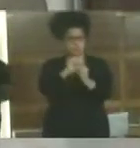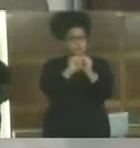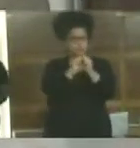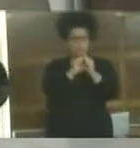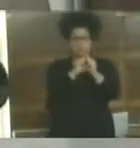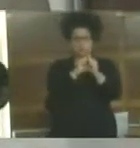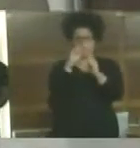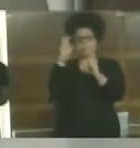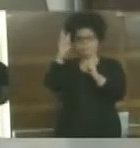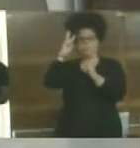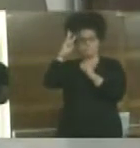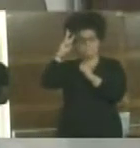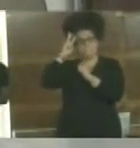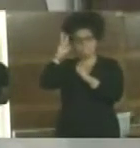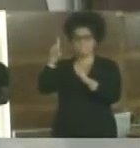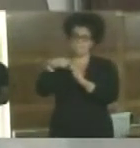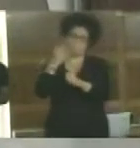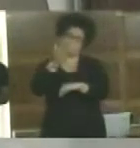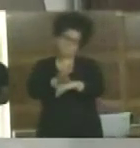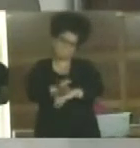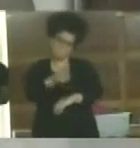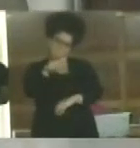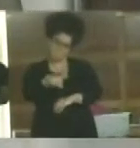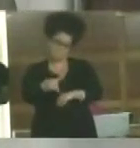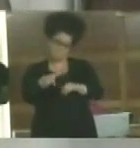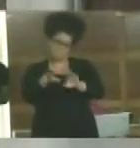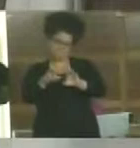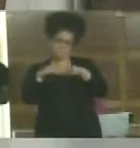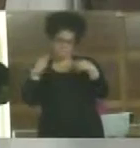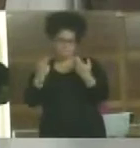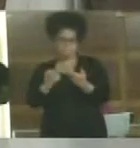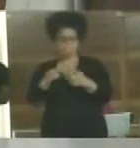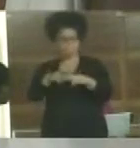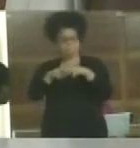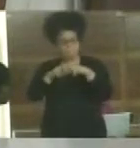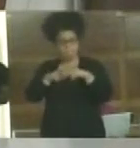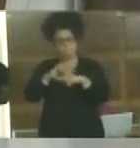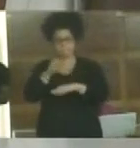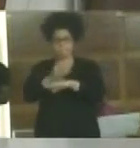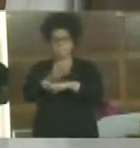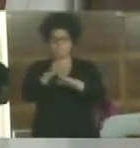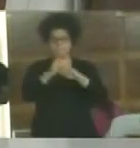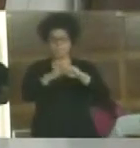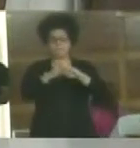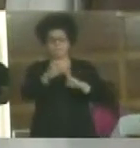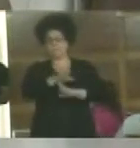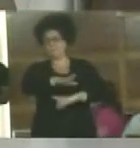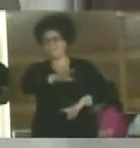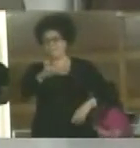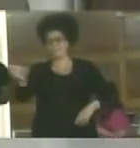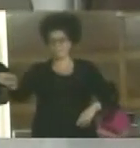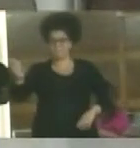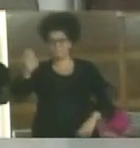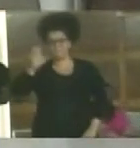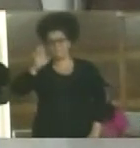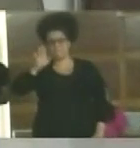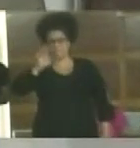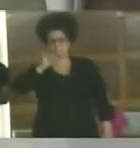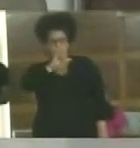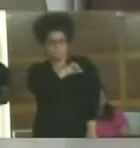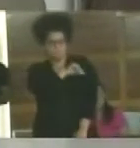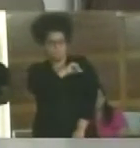até não tivemos aqui na sessão, por isso que nós estávamos ausentes, nós procuramos ali na LERJ